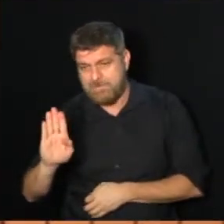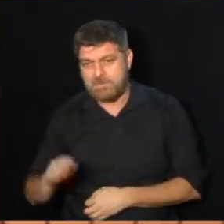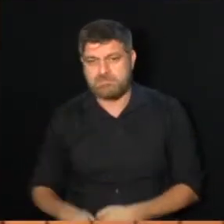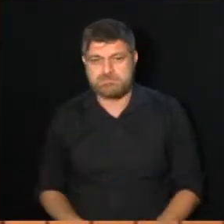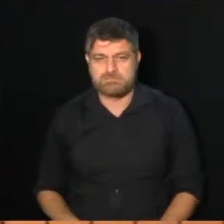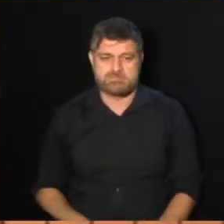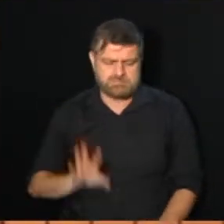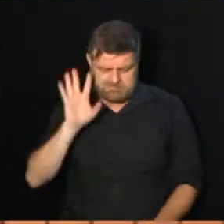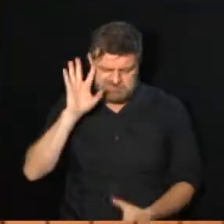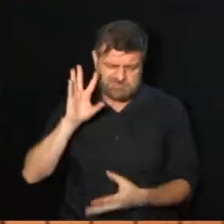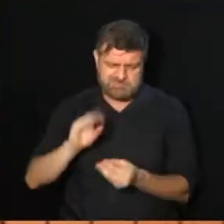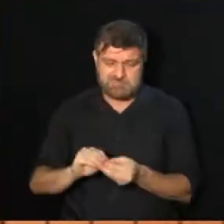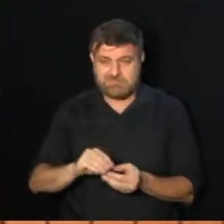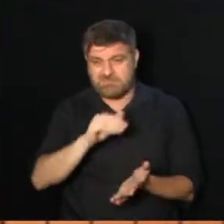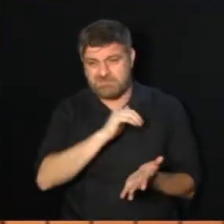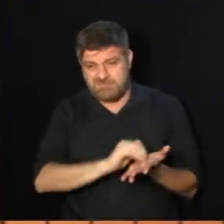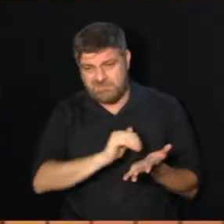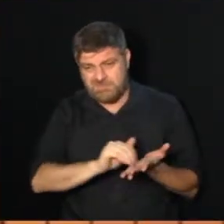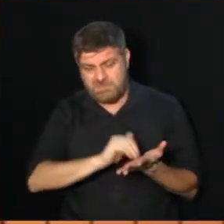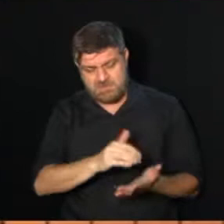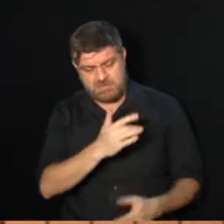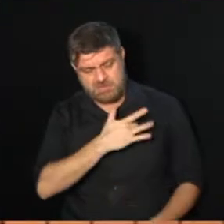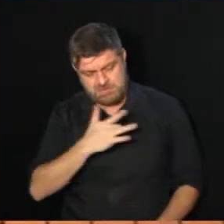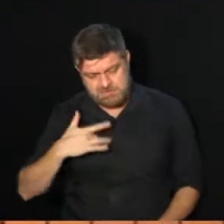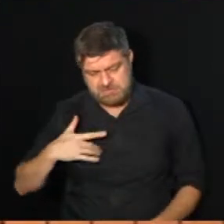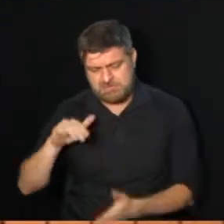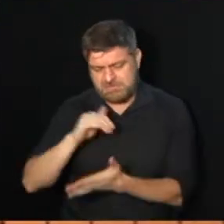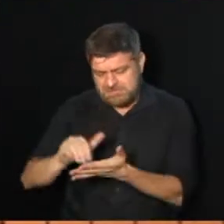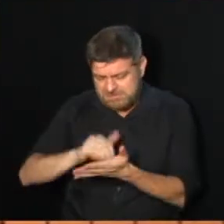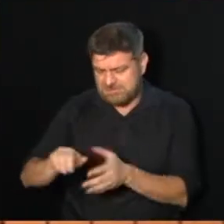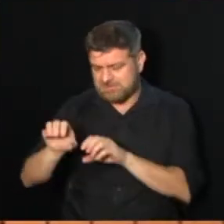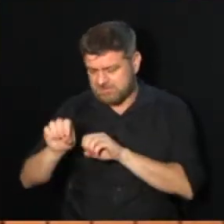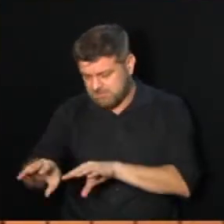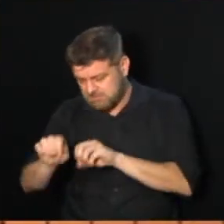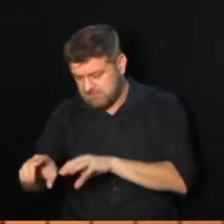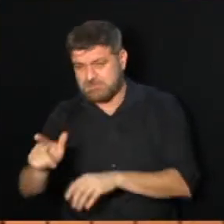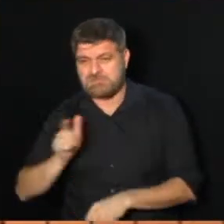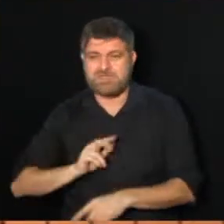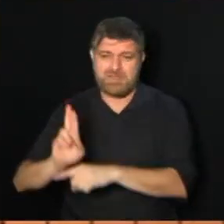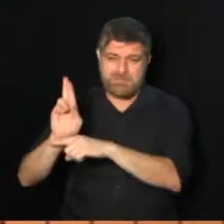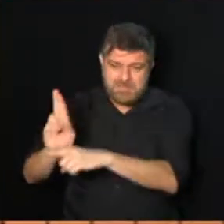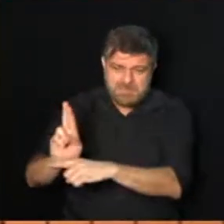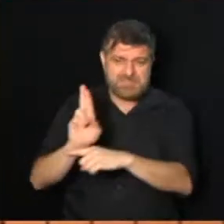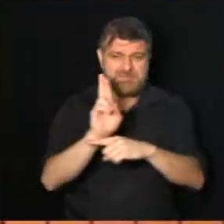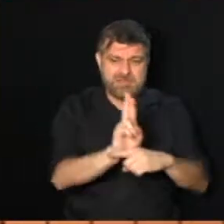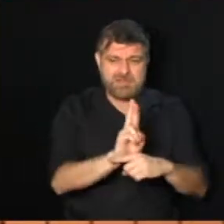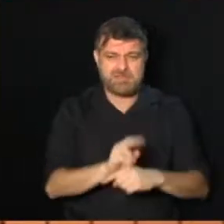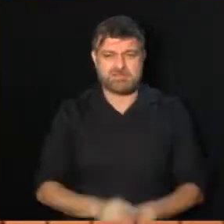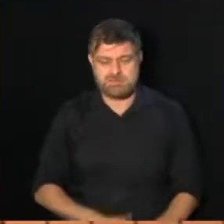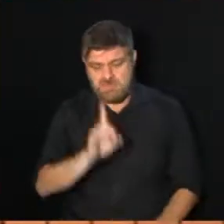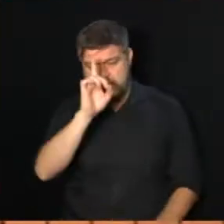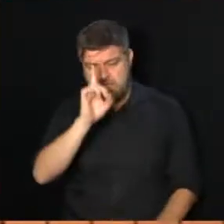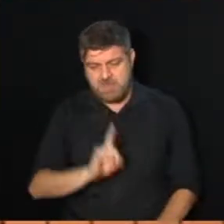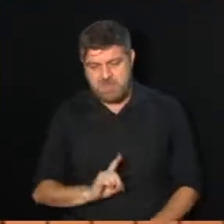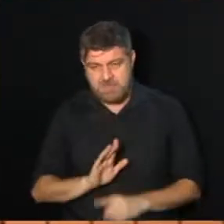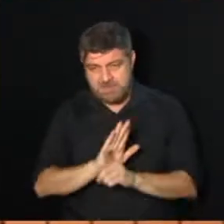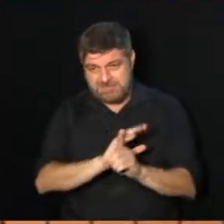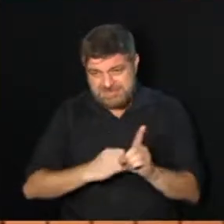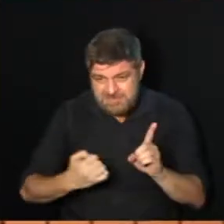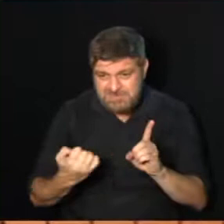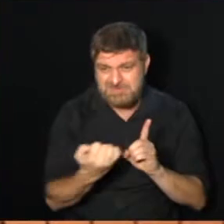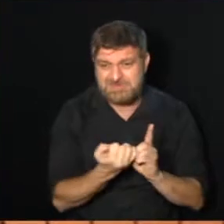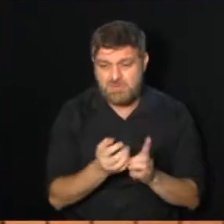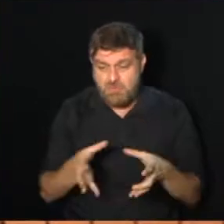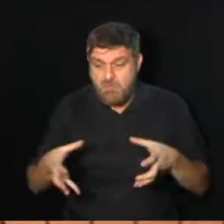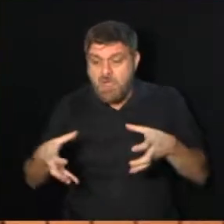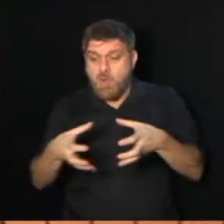enfim, a Secretaria de Saúde, a Secretaria de Educação, a Secretaria de Assistência. É um conjunto